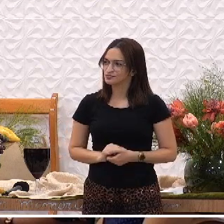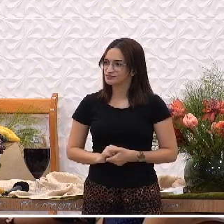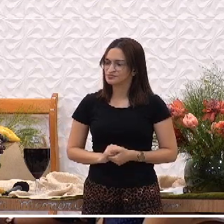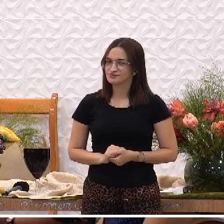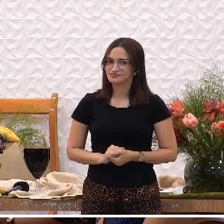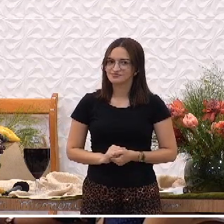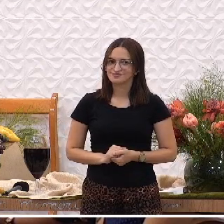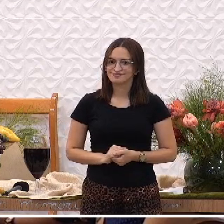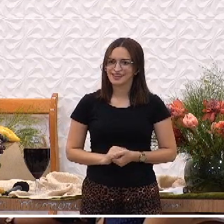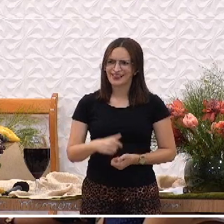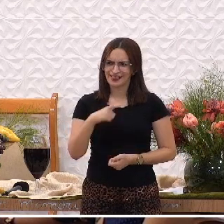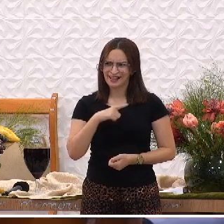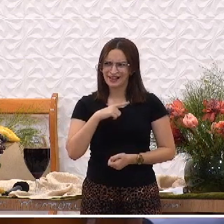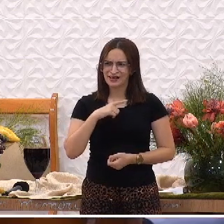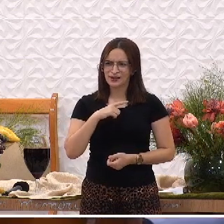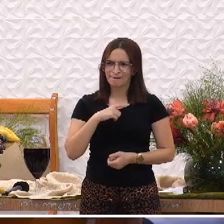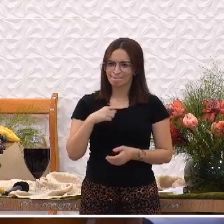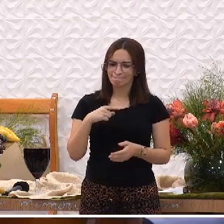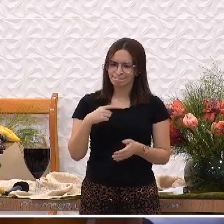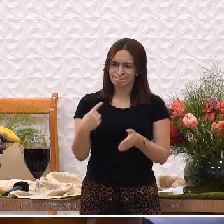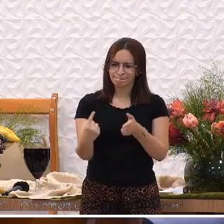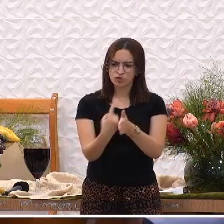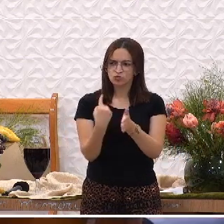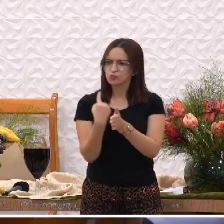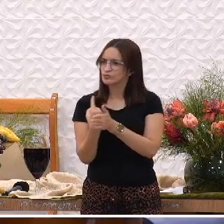Pessoal, alguém tem alguma pergunta, algum comentário a fazer?